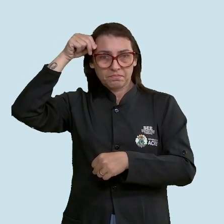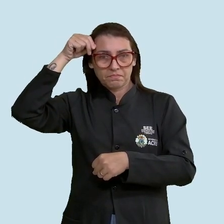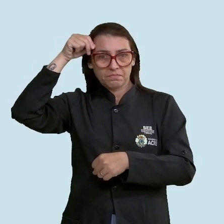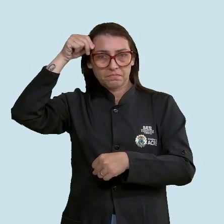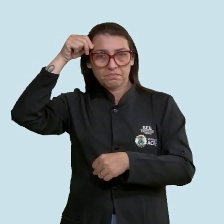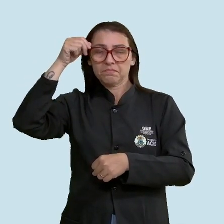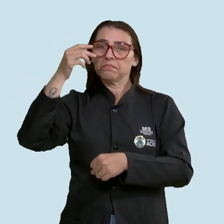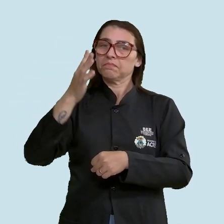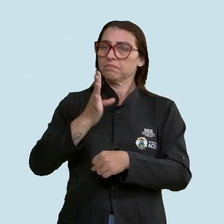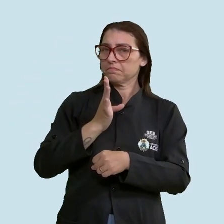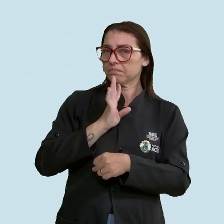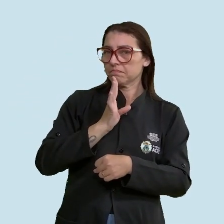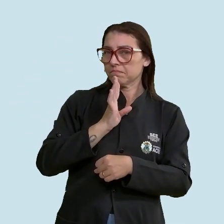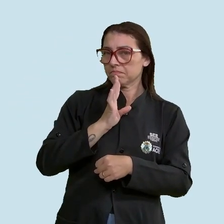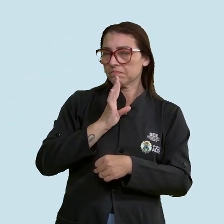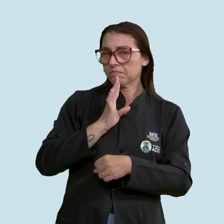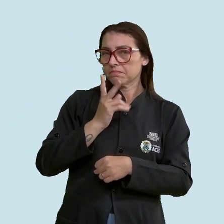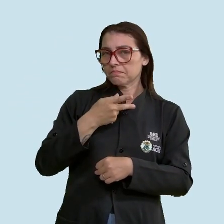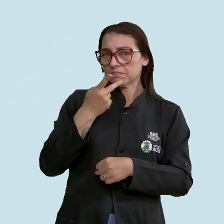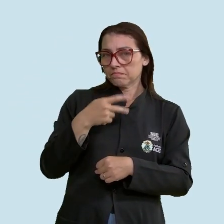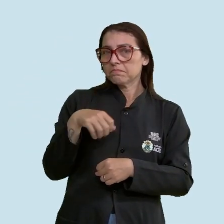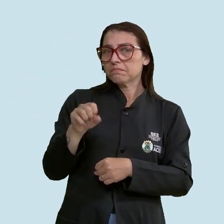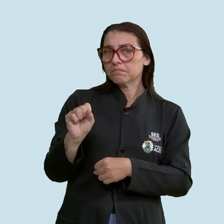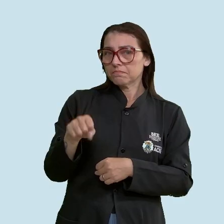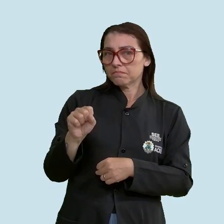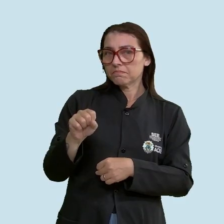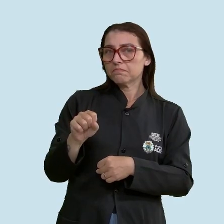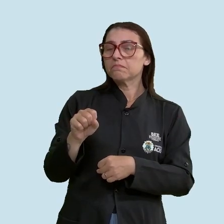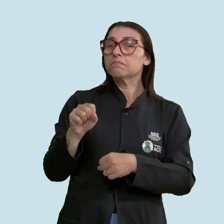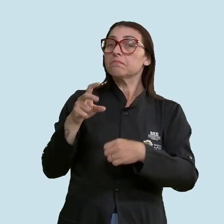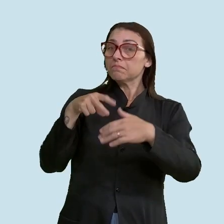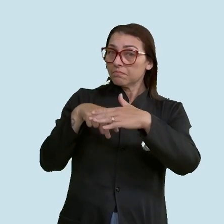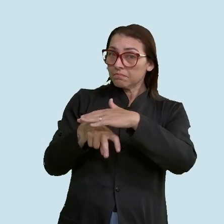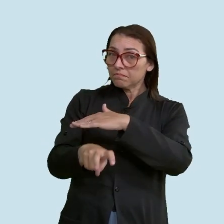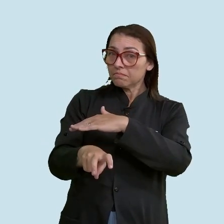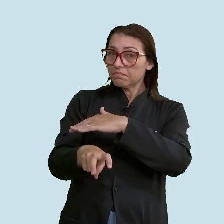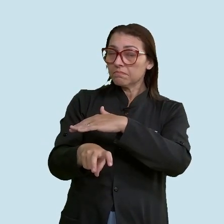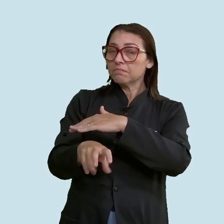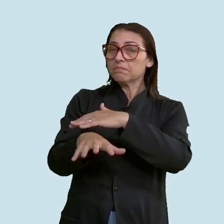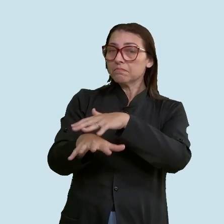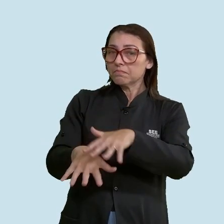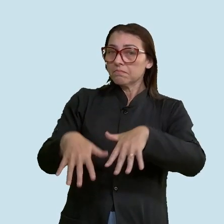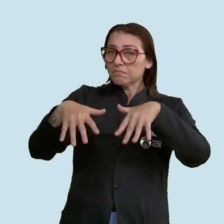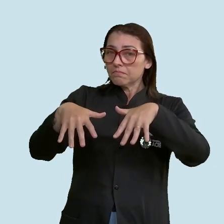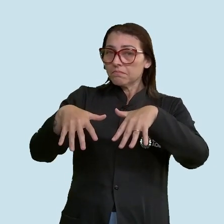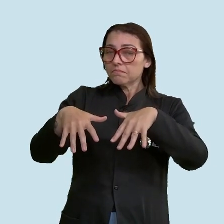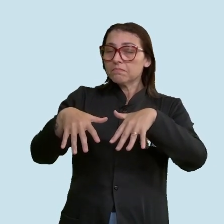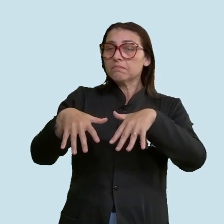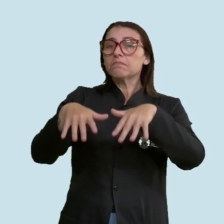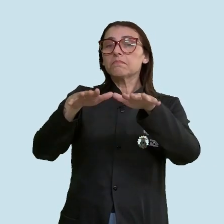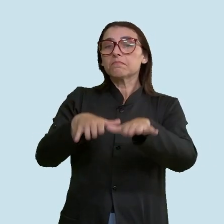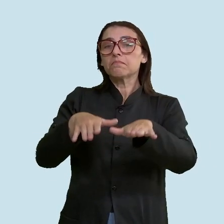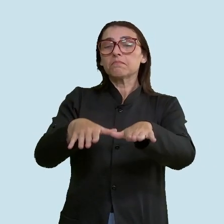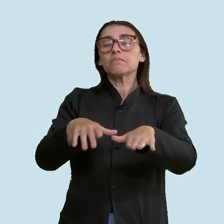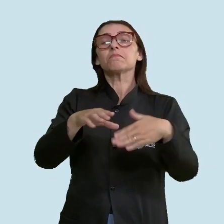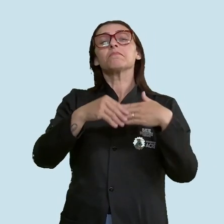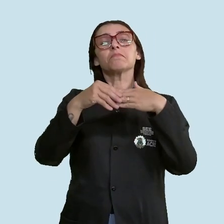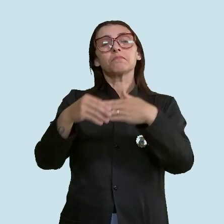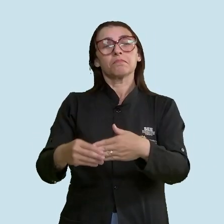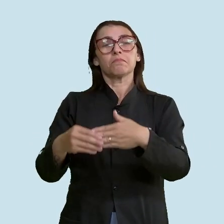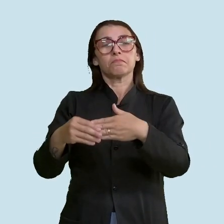bem conhecido, né? Dizendo sim, no estacionamento. Então, os memes, eles trazem esse